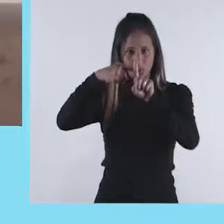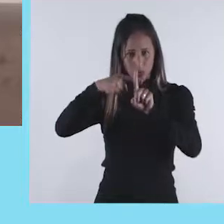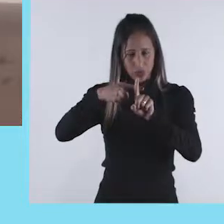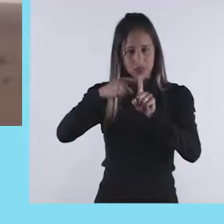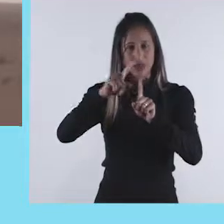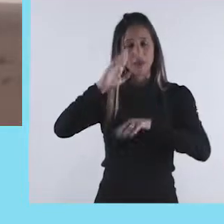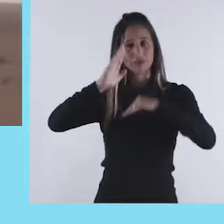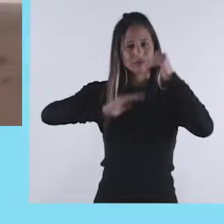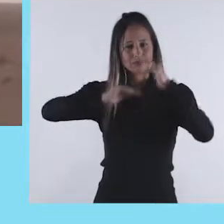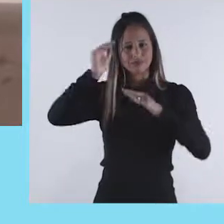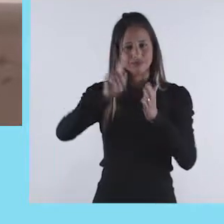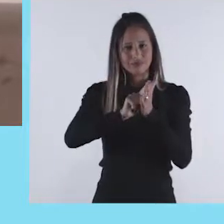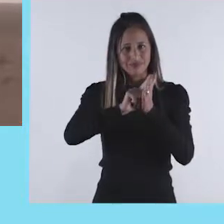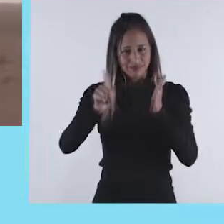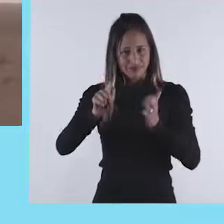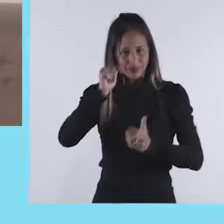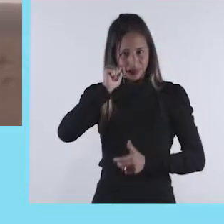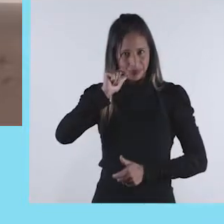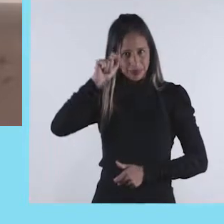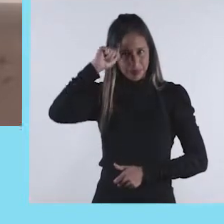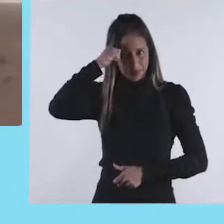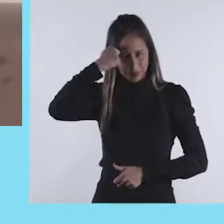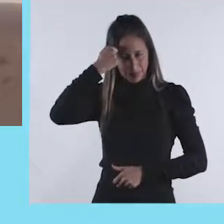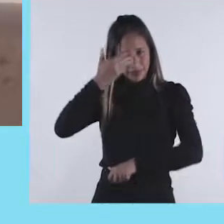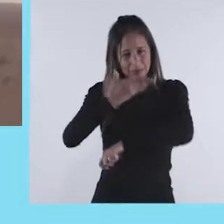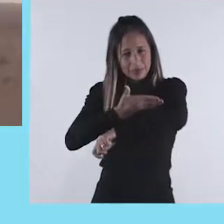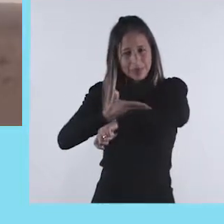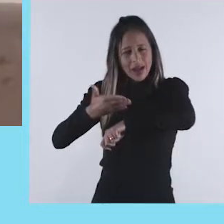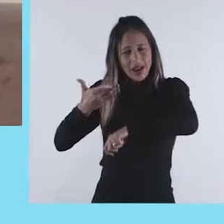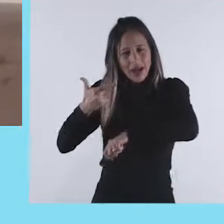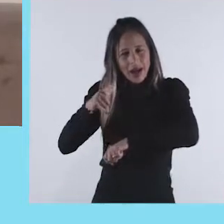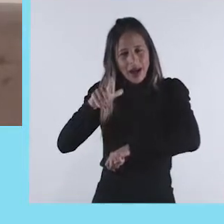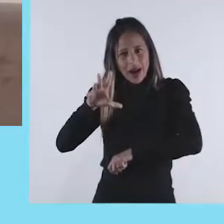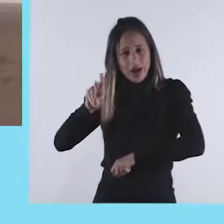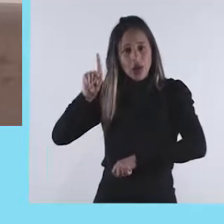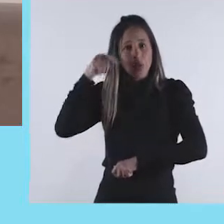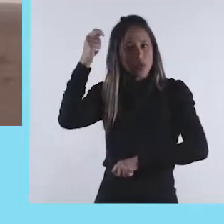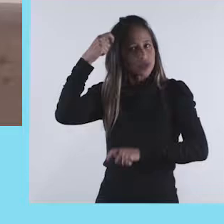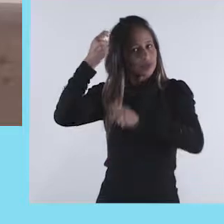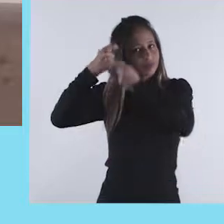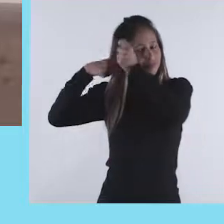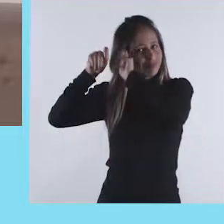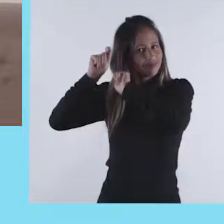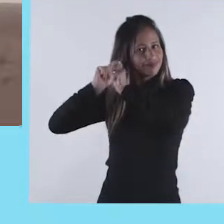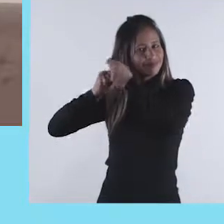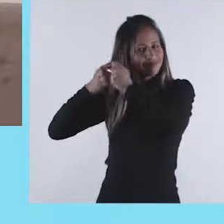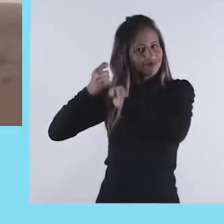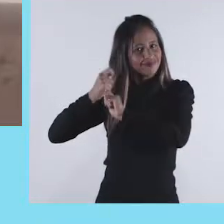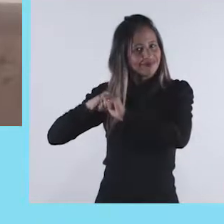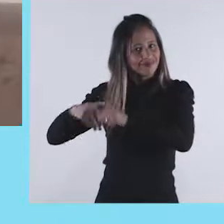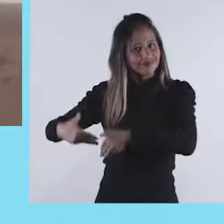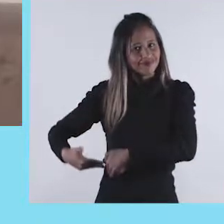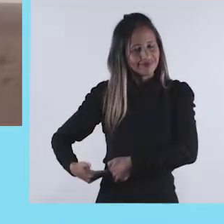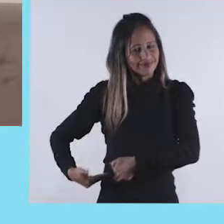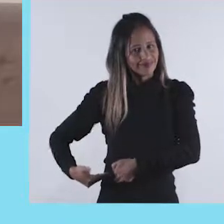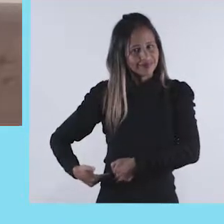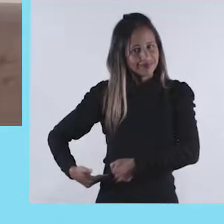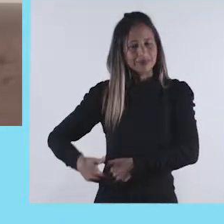jornalista, sou negra de pele clara e uso cabelo com tranças que vão até a